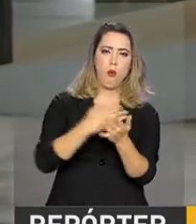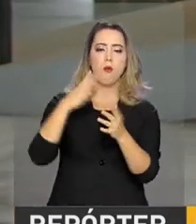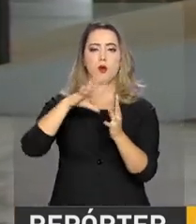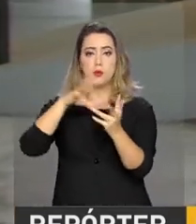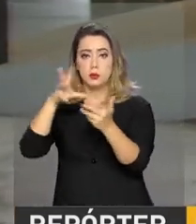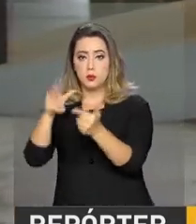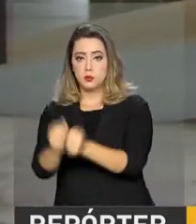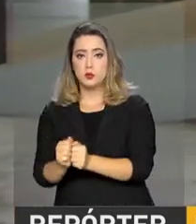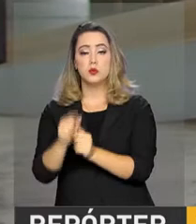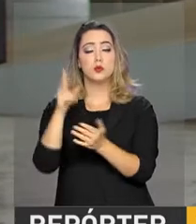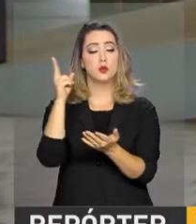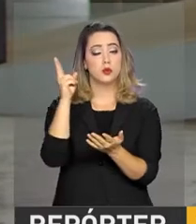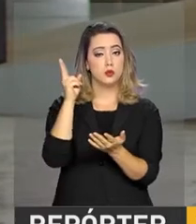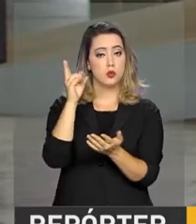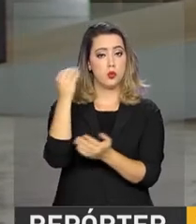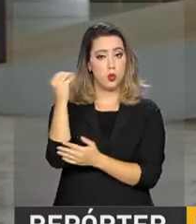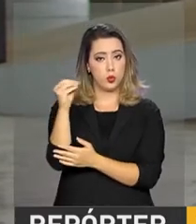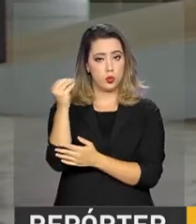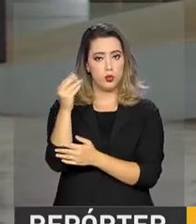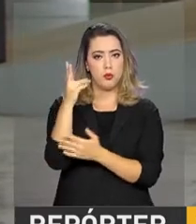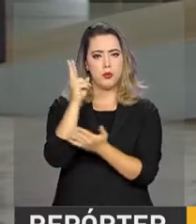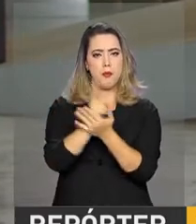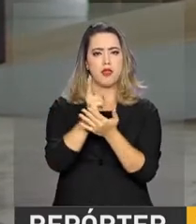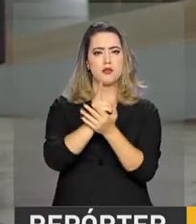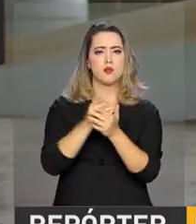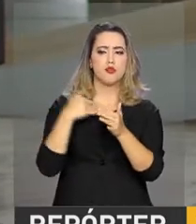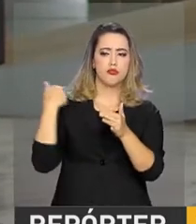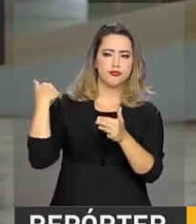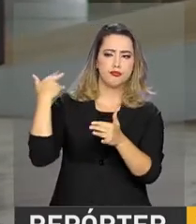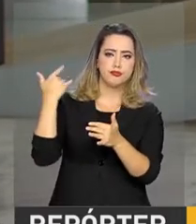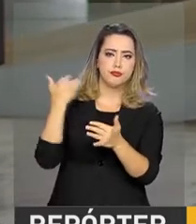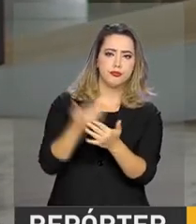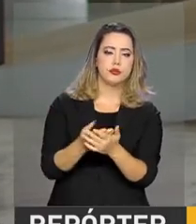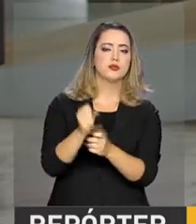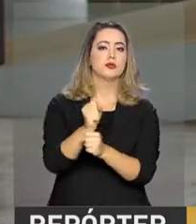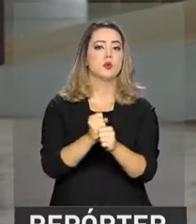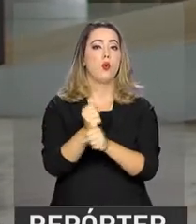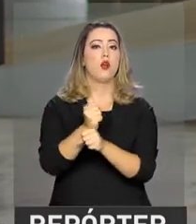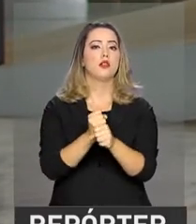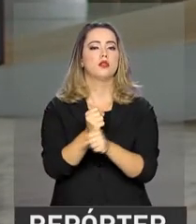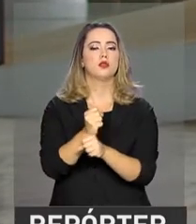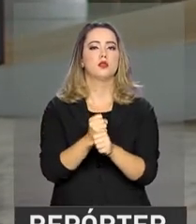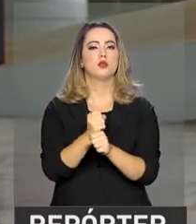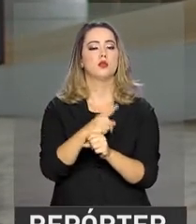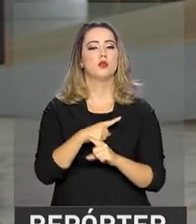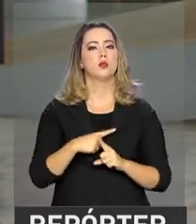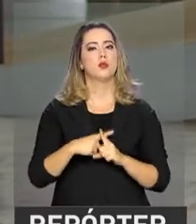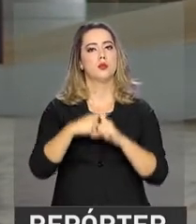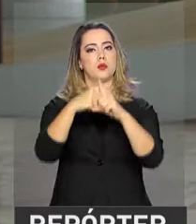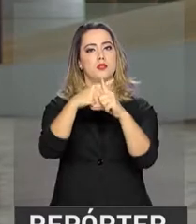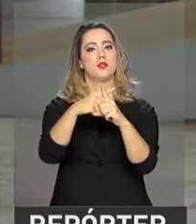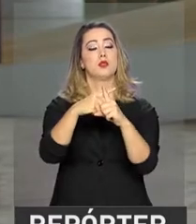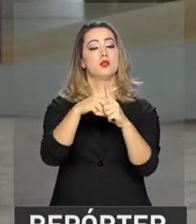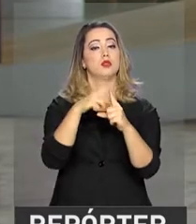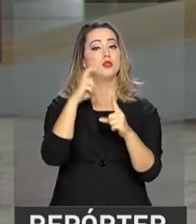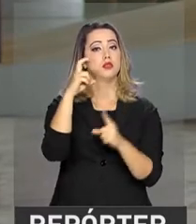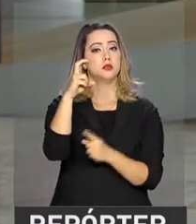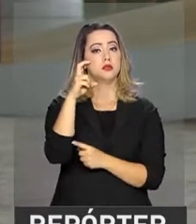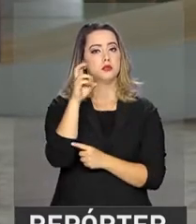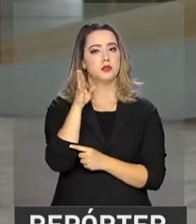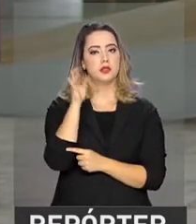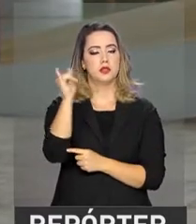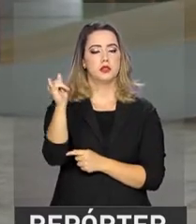mesmo comportamento que vem sendo verificado no decorrer deste ano um saldo positivo de 5 milhões e